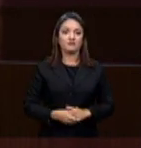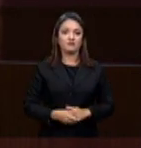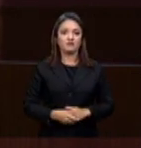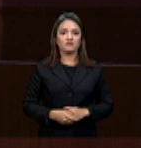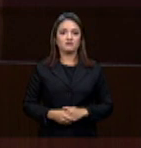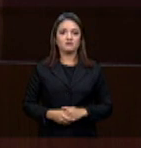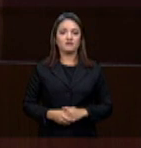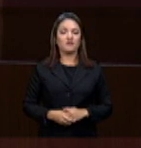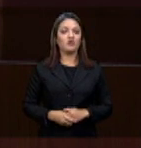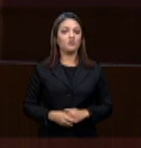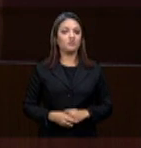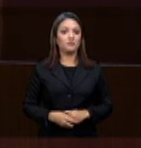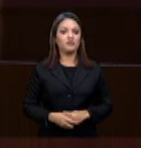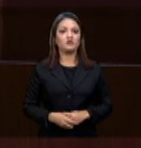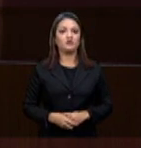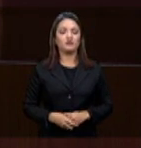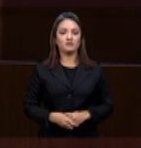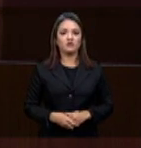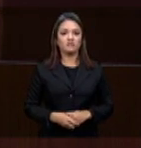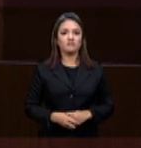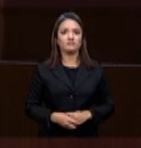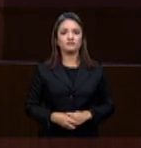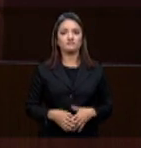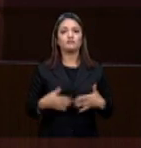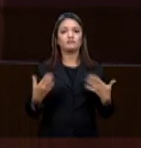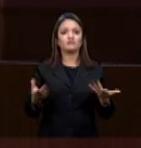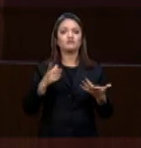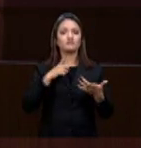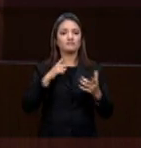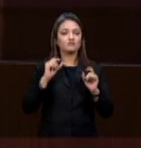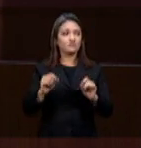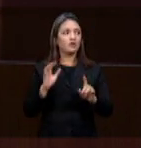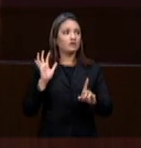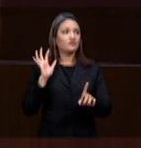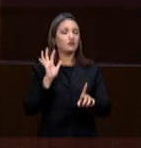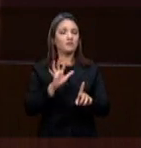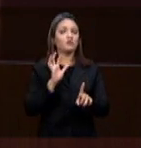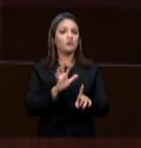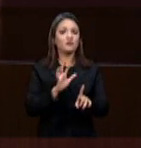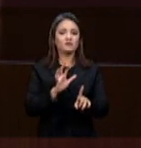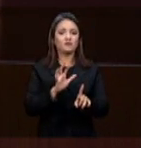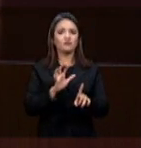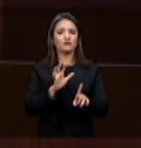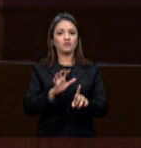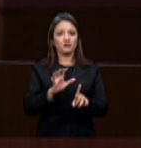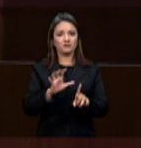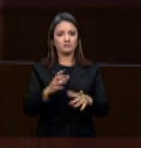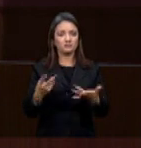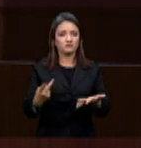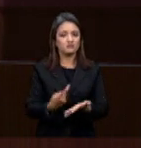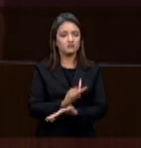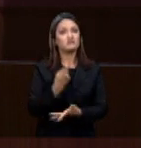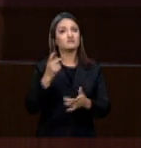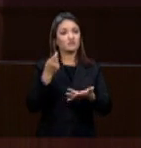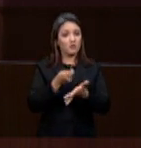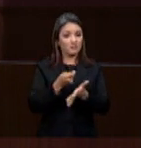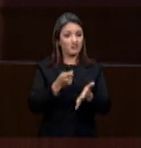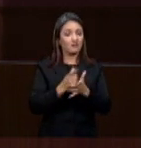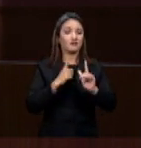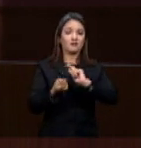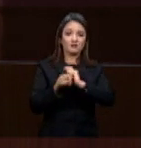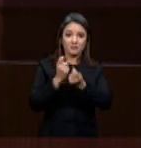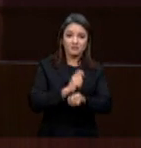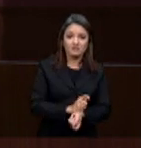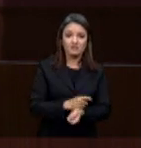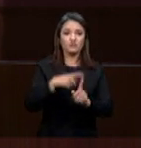mudou muito nos últimos dois anos é profundamente afetadas por estarem fora por serem obrigados a se adaptarem a um